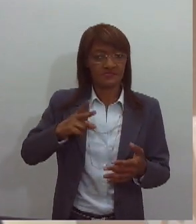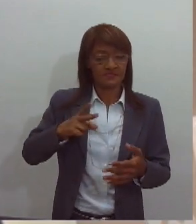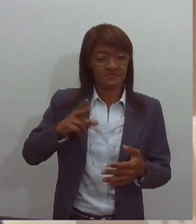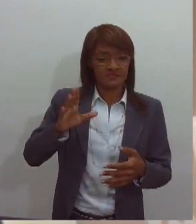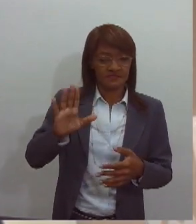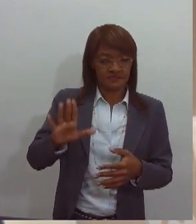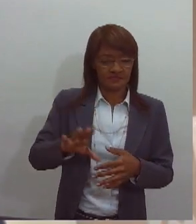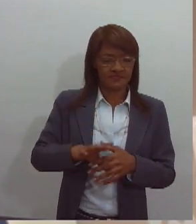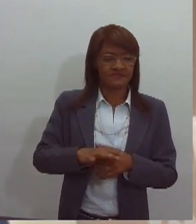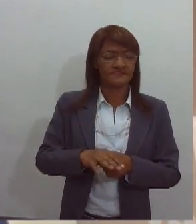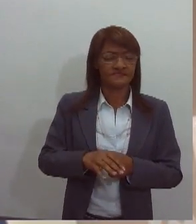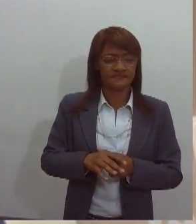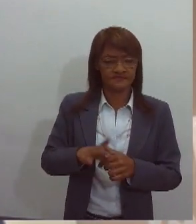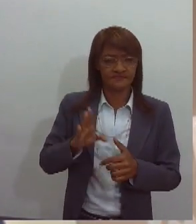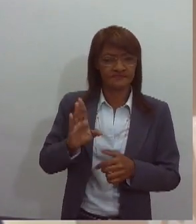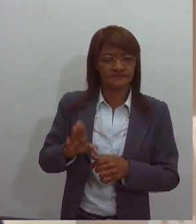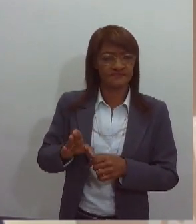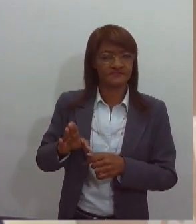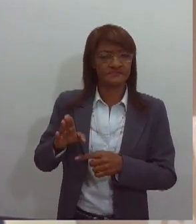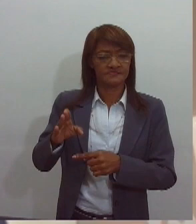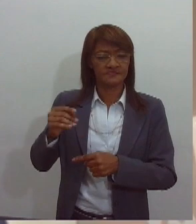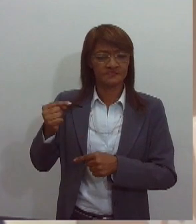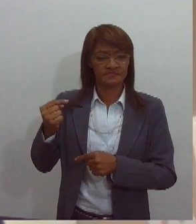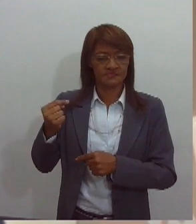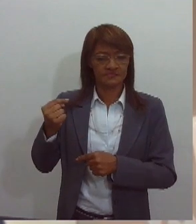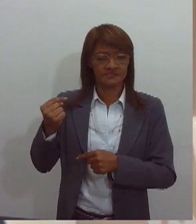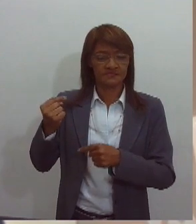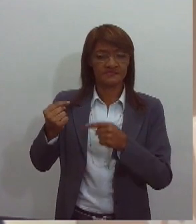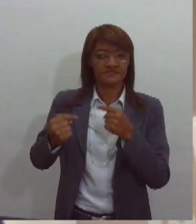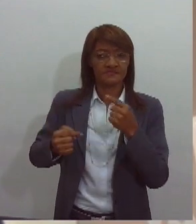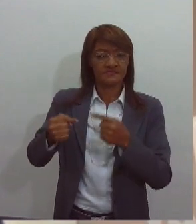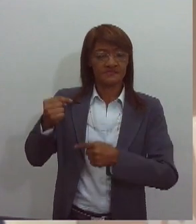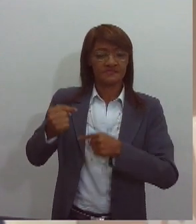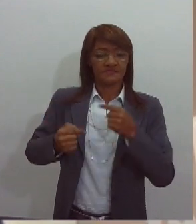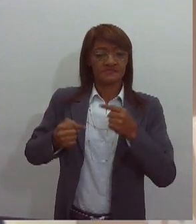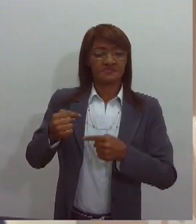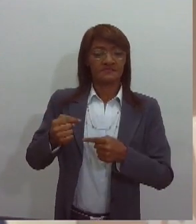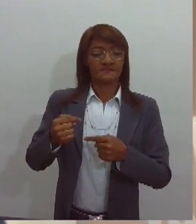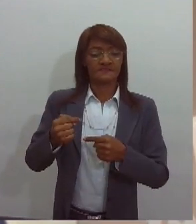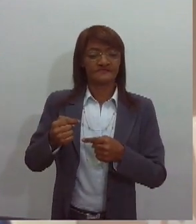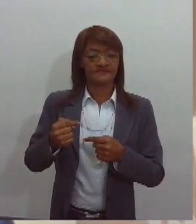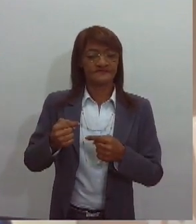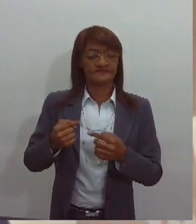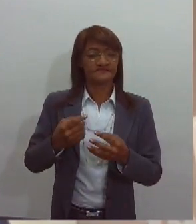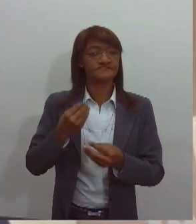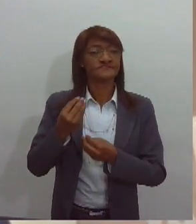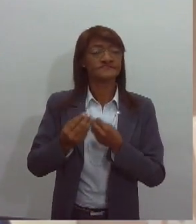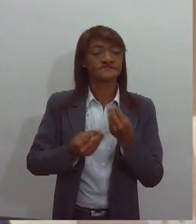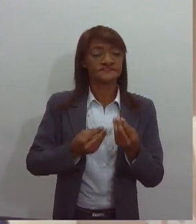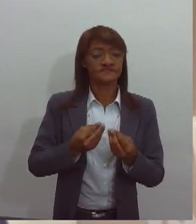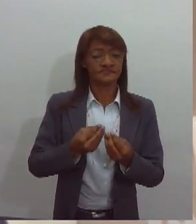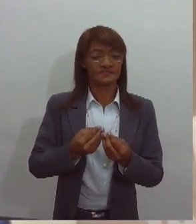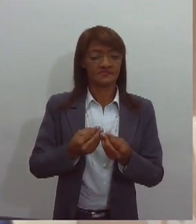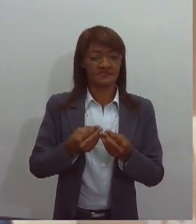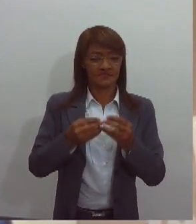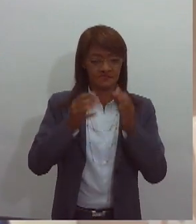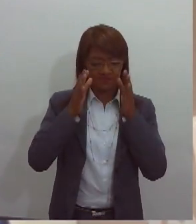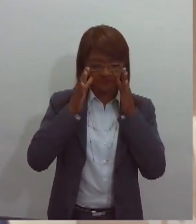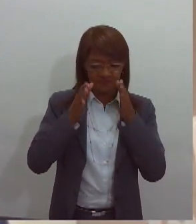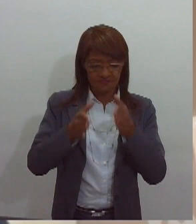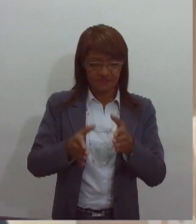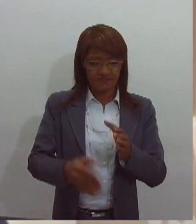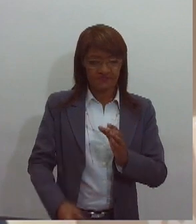discussão entre os presentes e pensar na construção de políticas públicas voltadas ao cidadão.